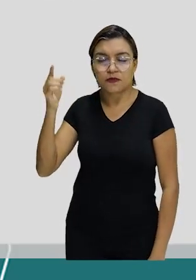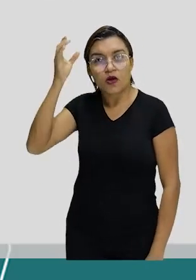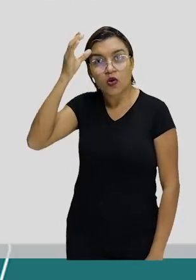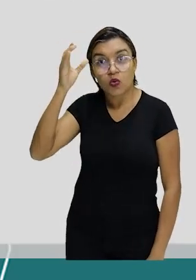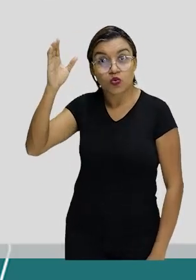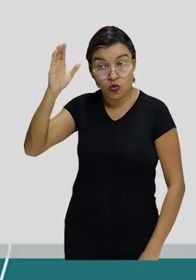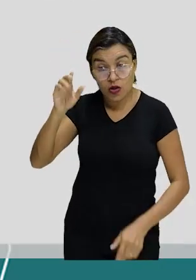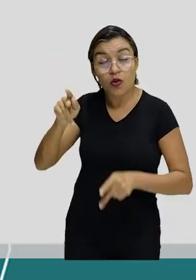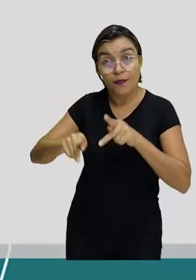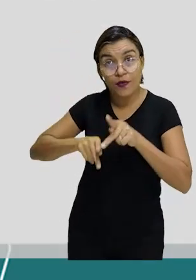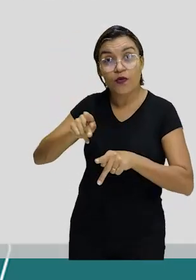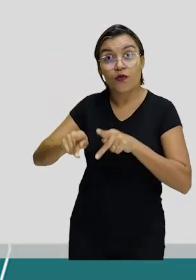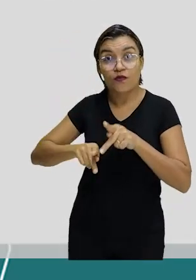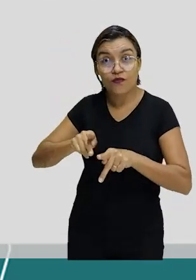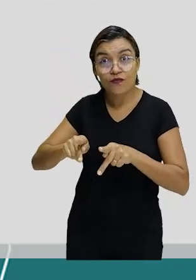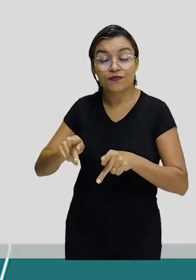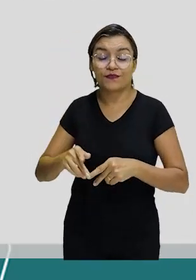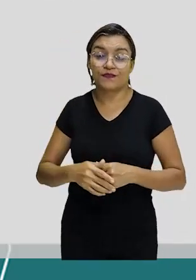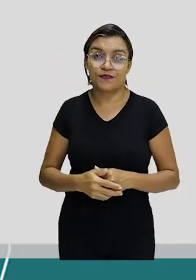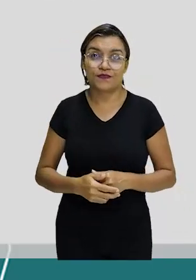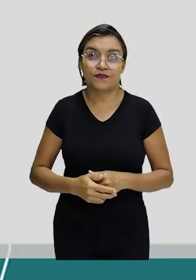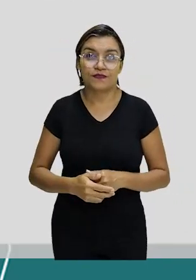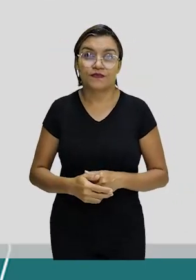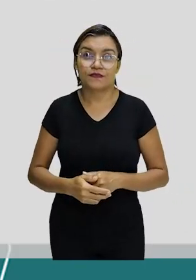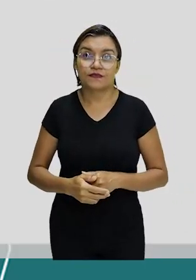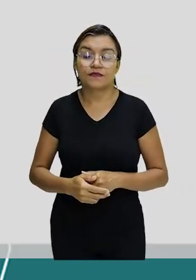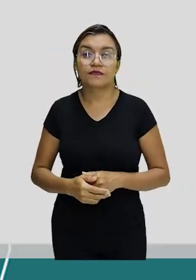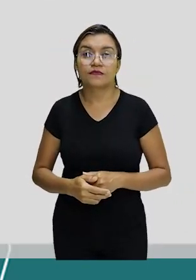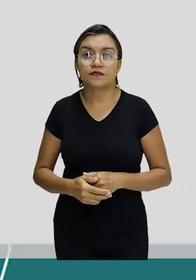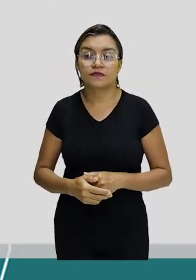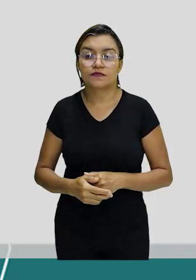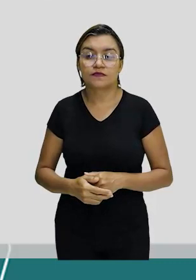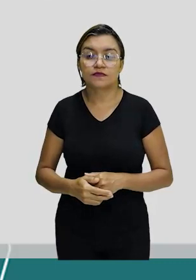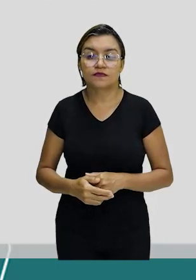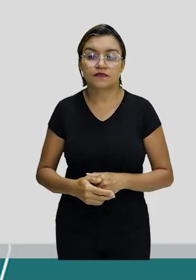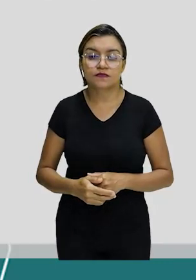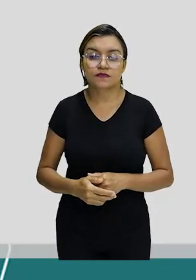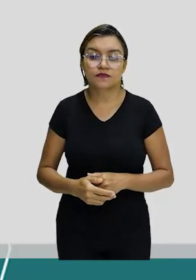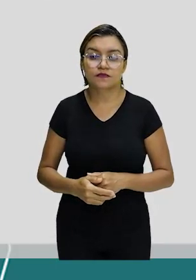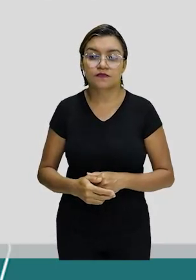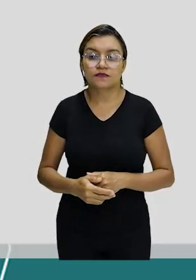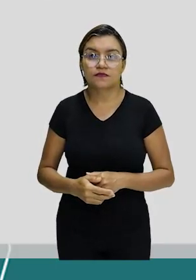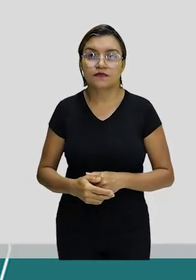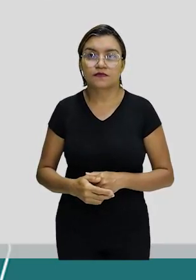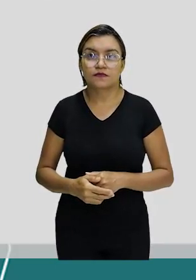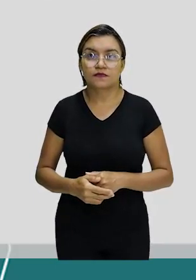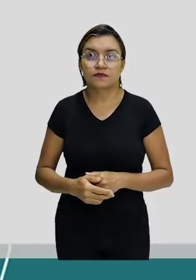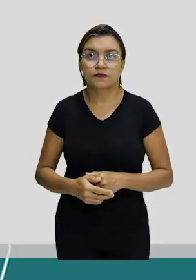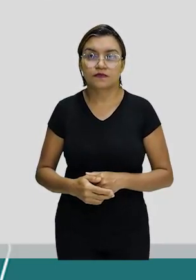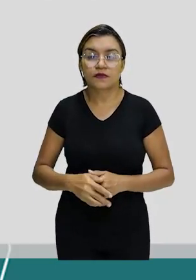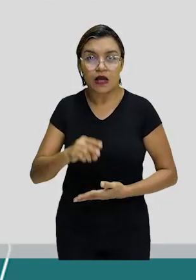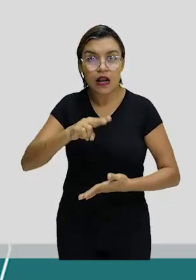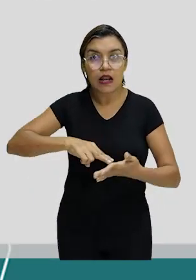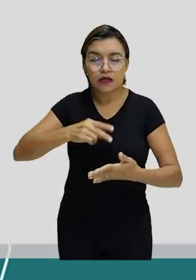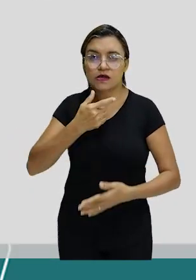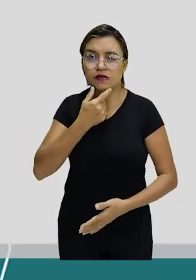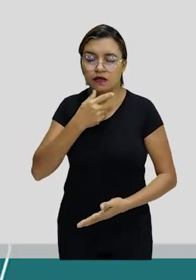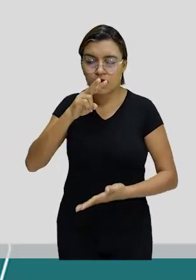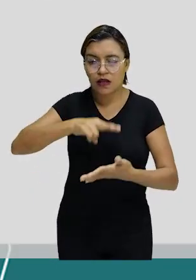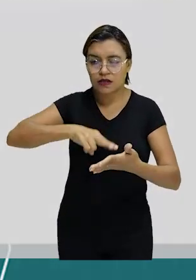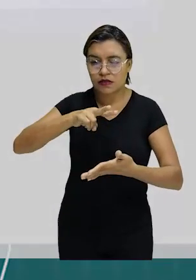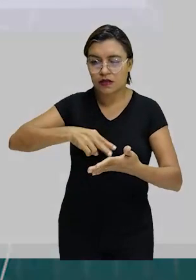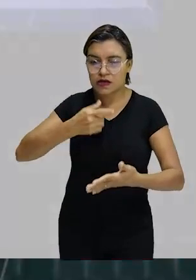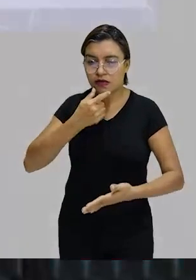do povo. Popular culture ou pop culture is determined by the interactions between people in their